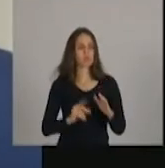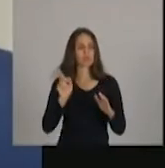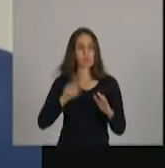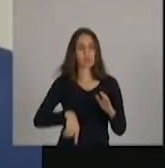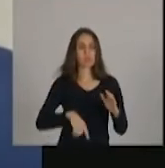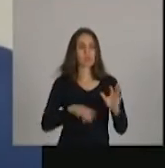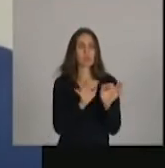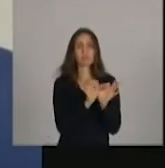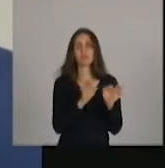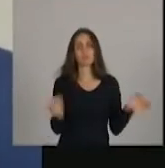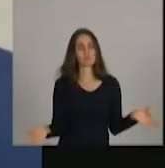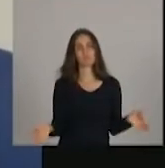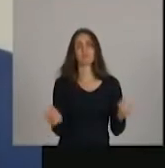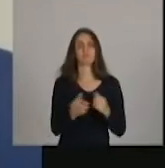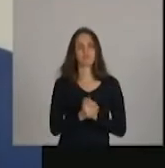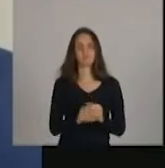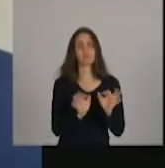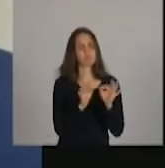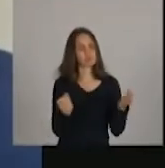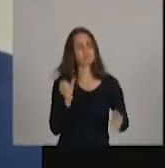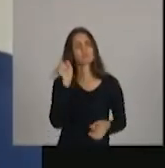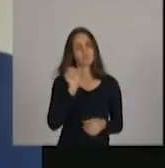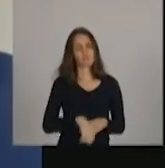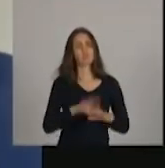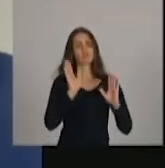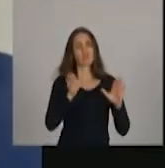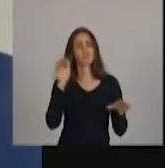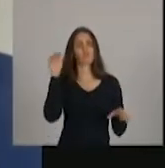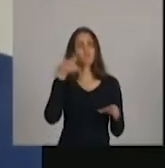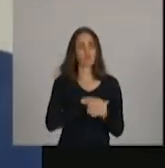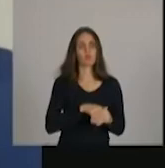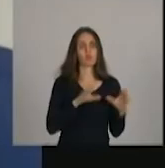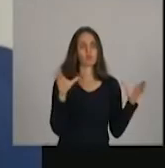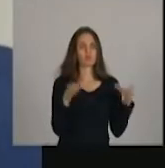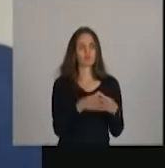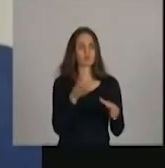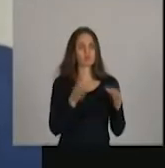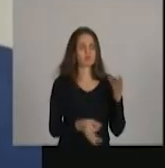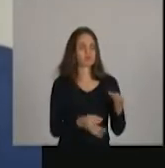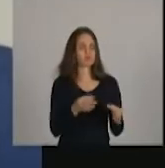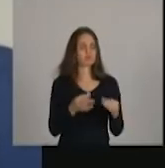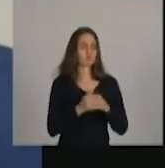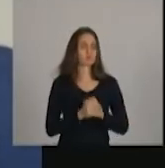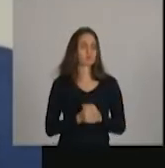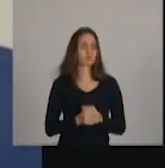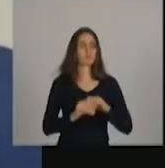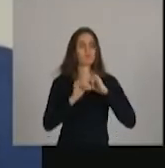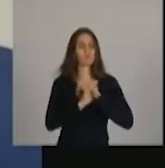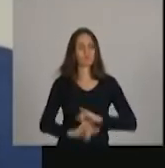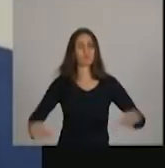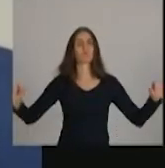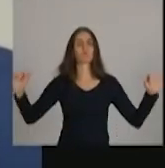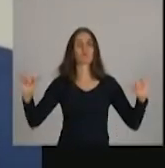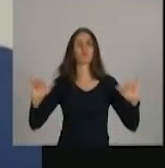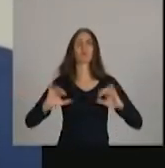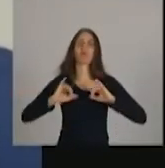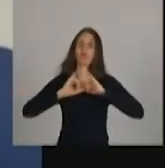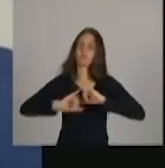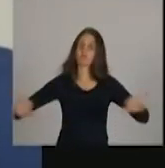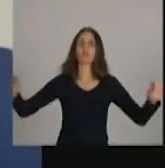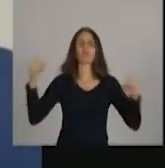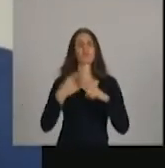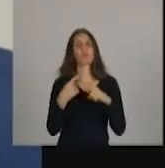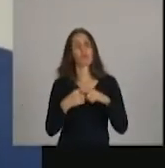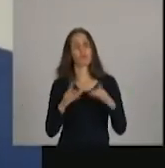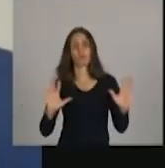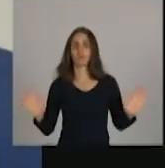exato, simples demais, inclusive, já foi votado na Comissão de Justiça. Então, tá público aí a situação, o veto já foi